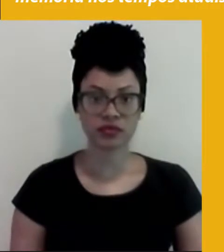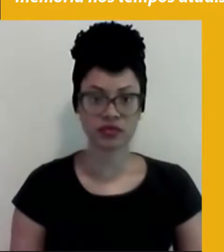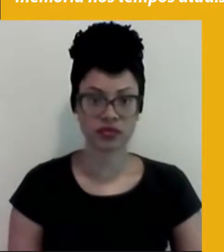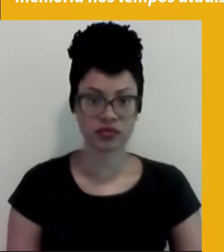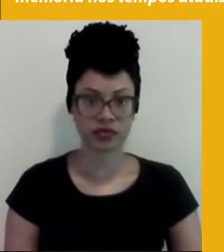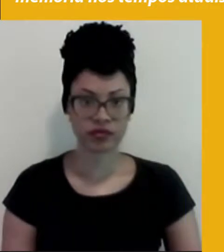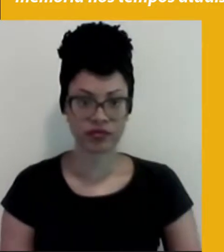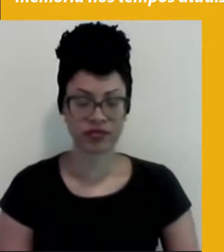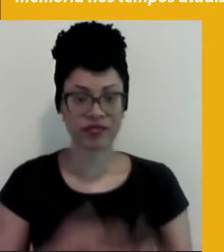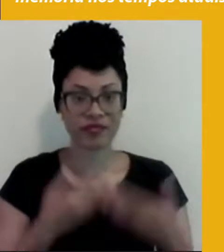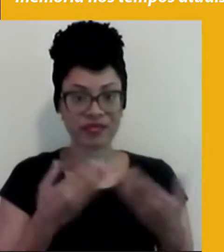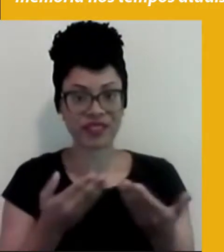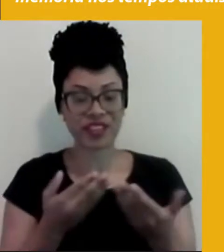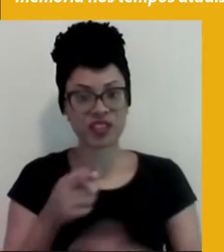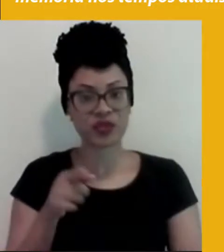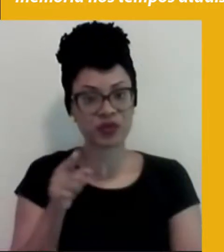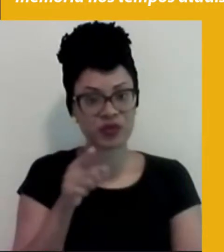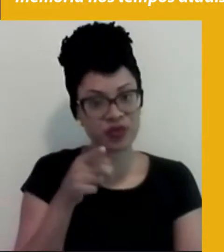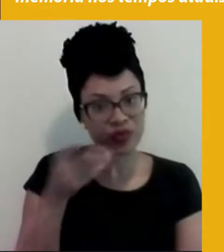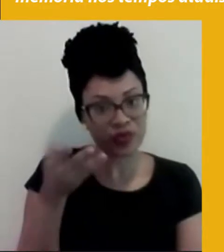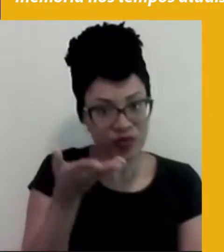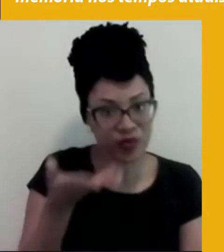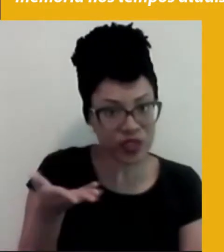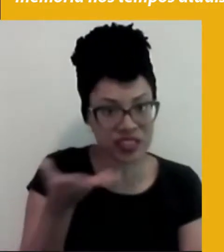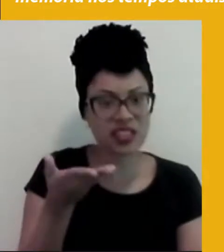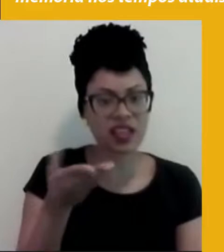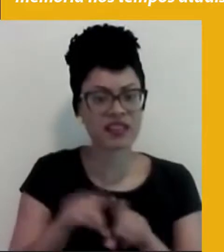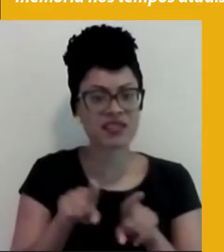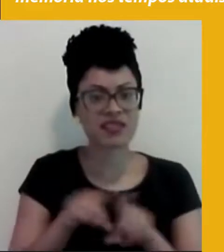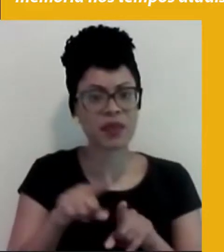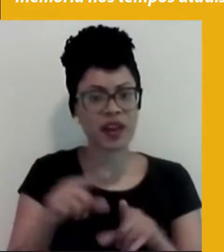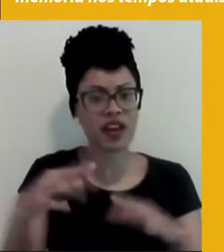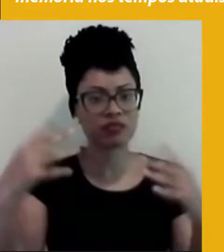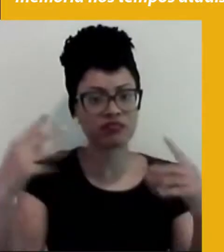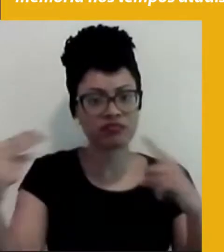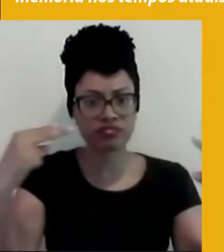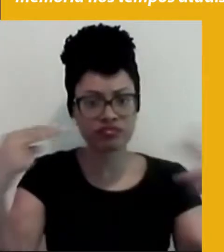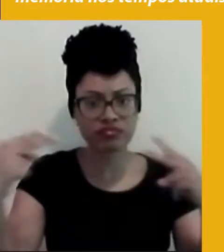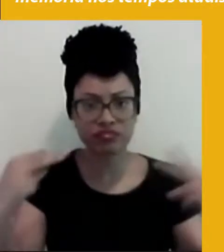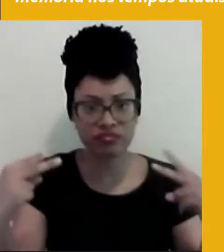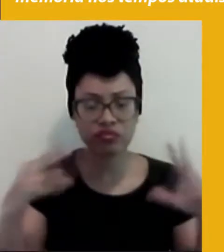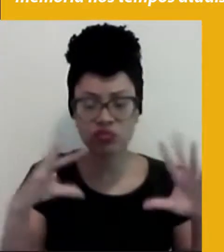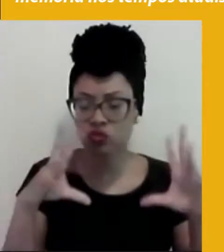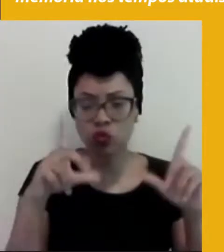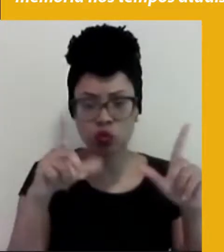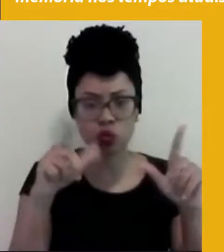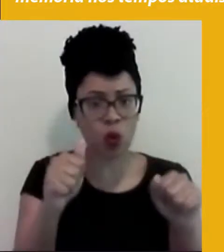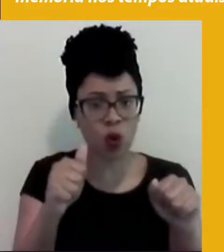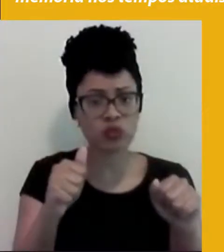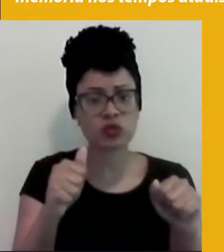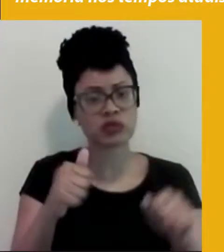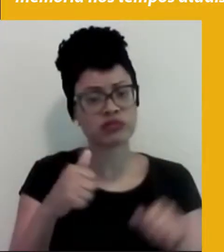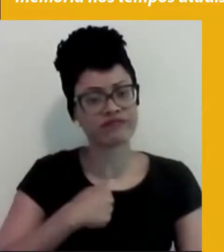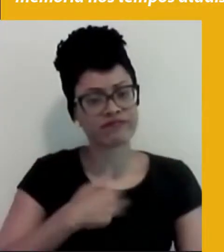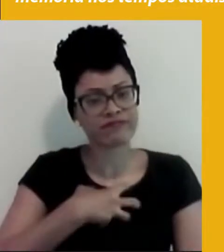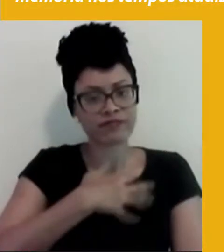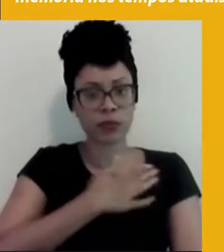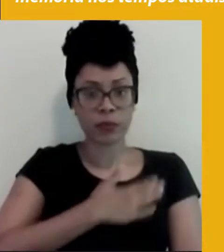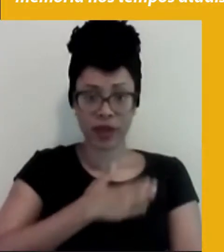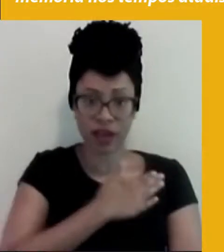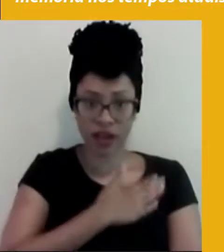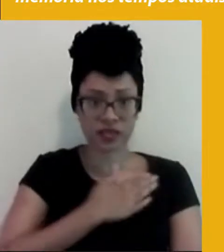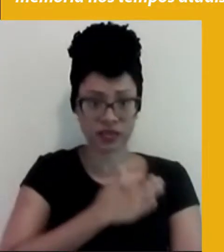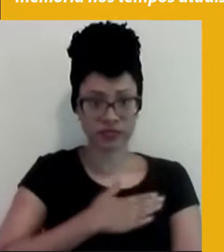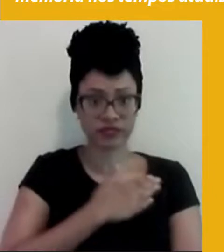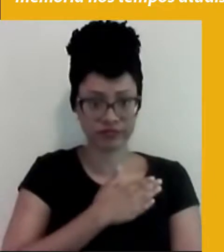Cícero, Fernando, todos, prazer estar com vocês, falar desses assuntos tão relevantes.